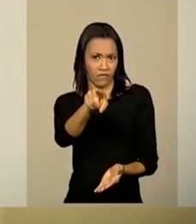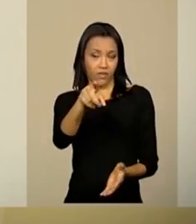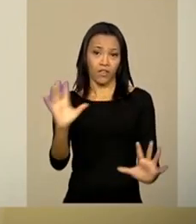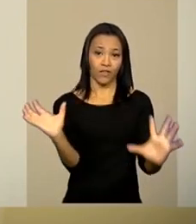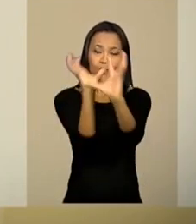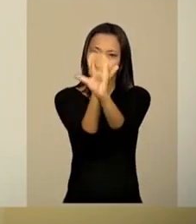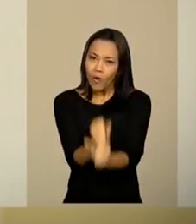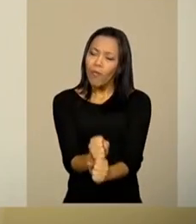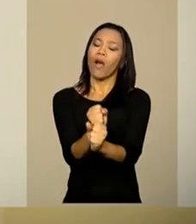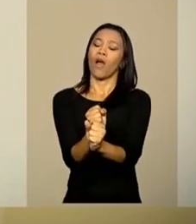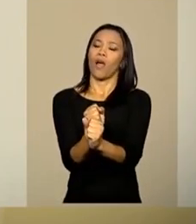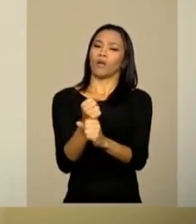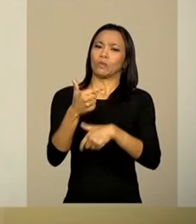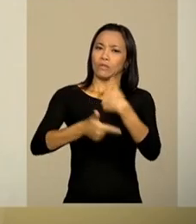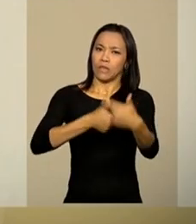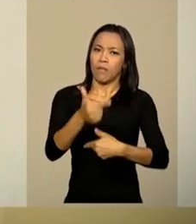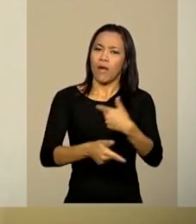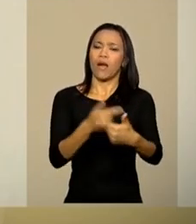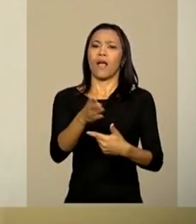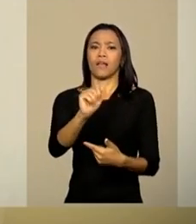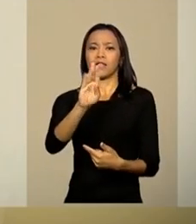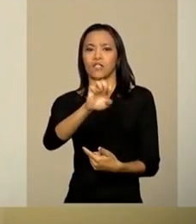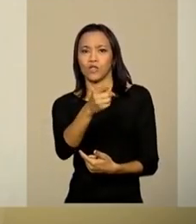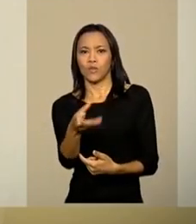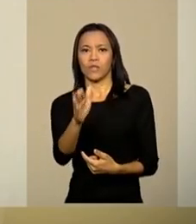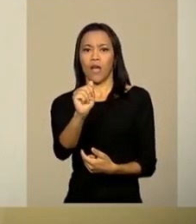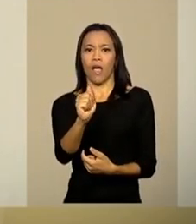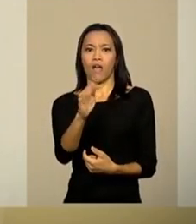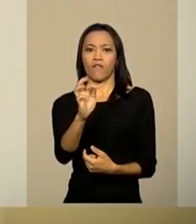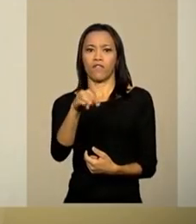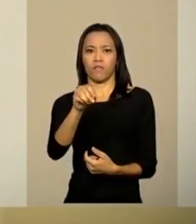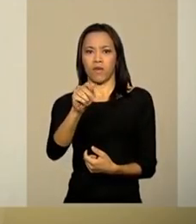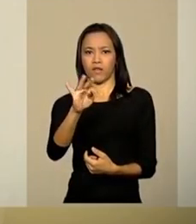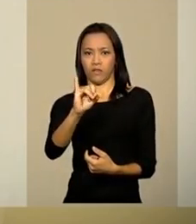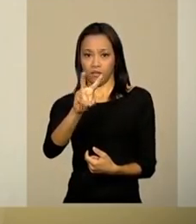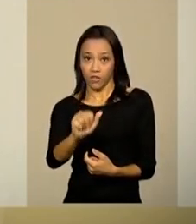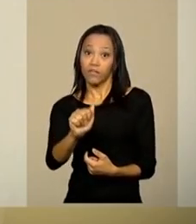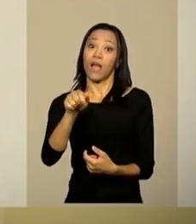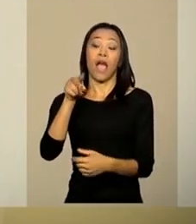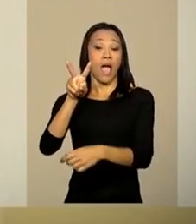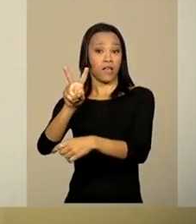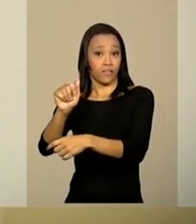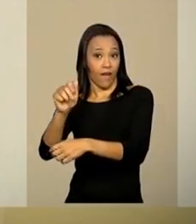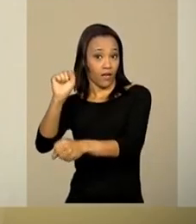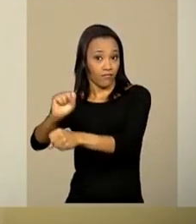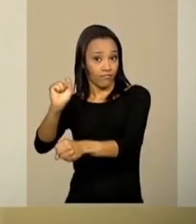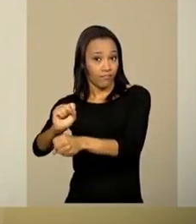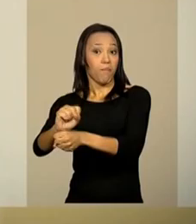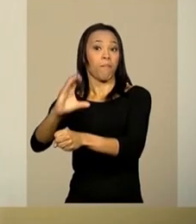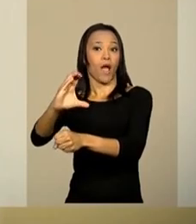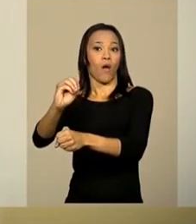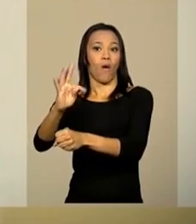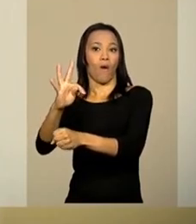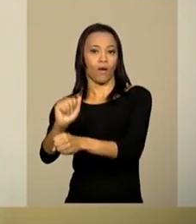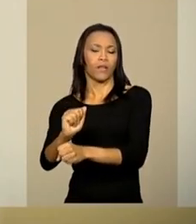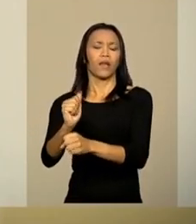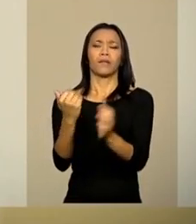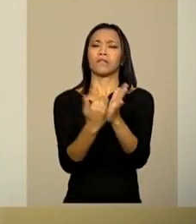Max, as ações afirmativas das próprias universidades, as vagas reservadas para as cotas chegam